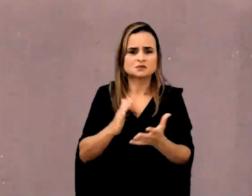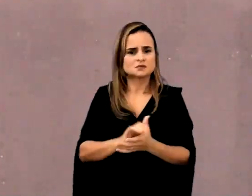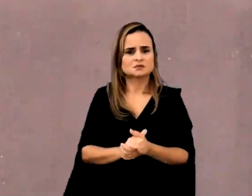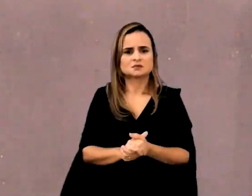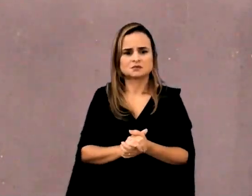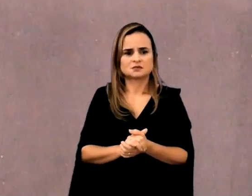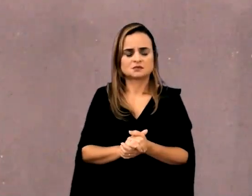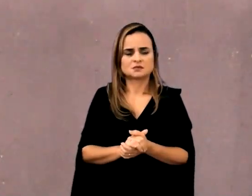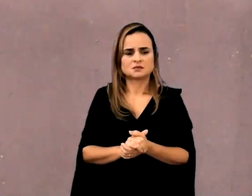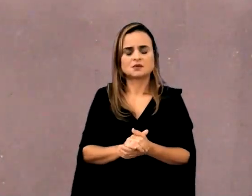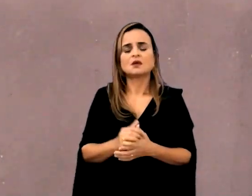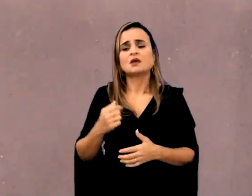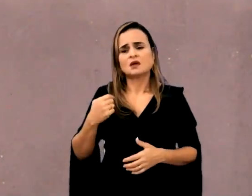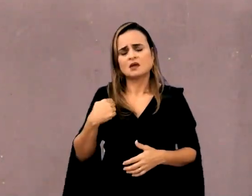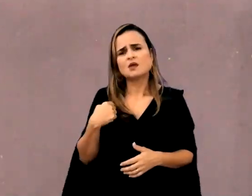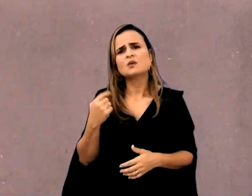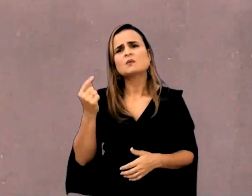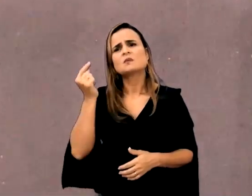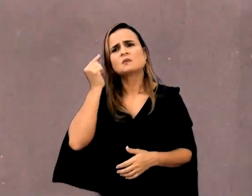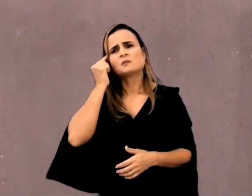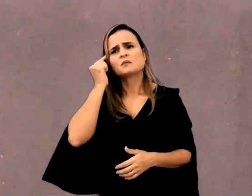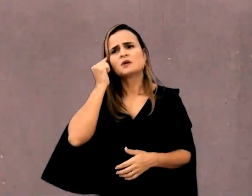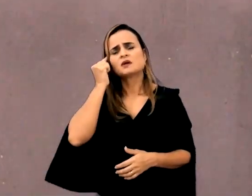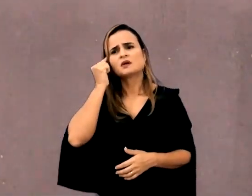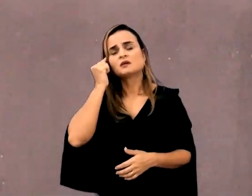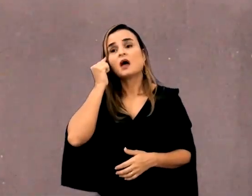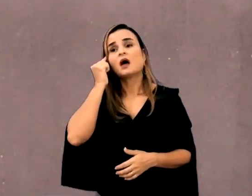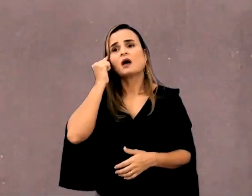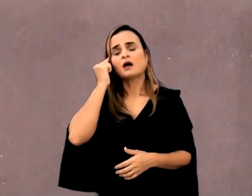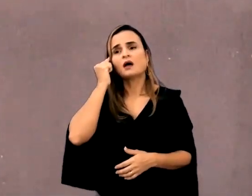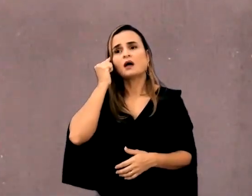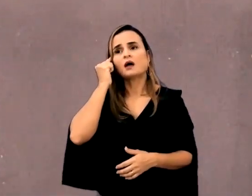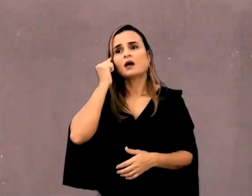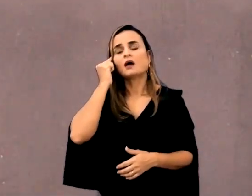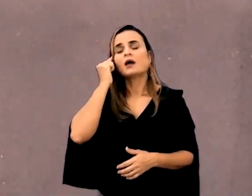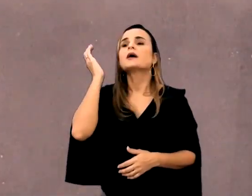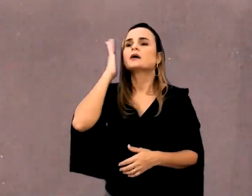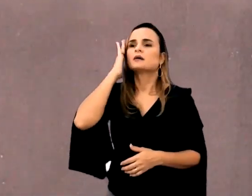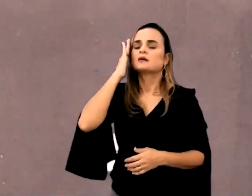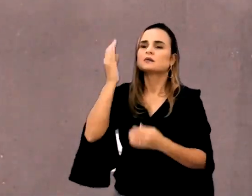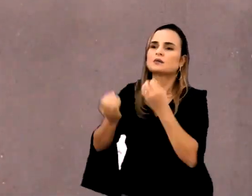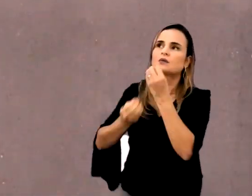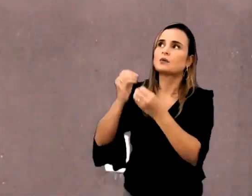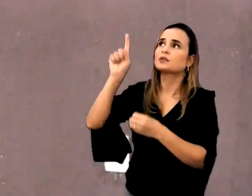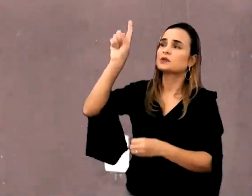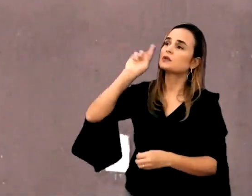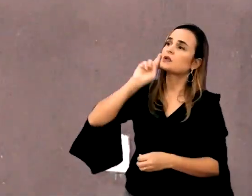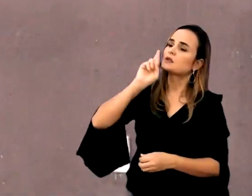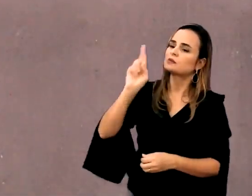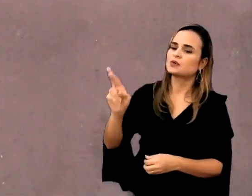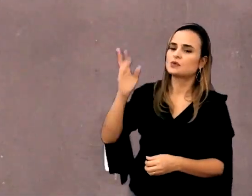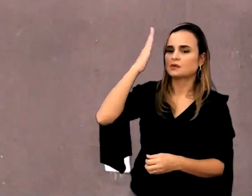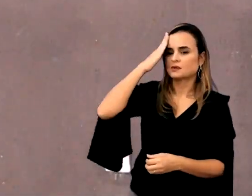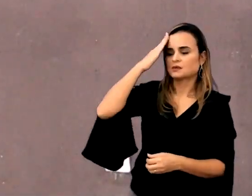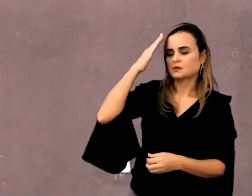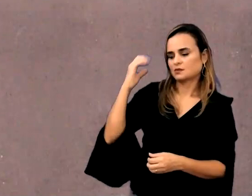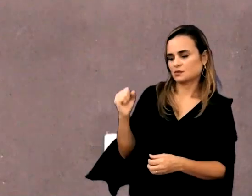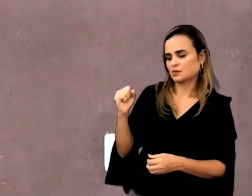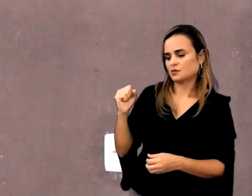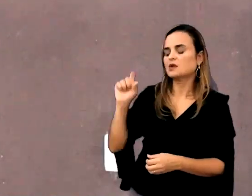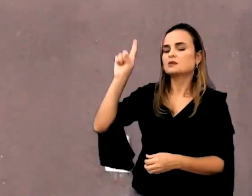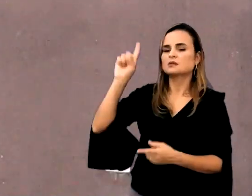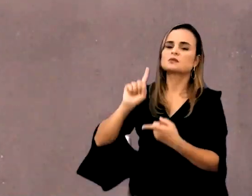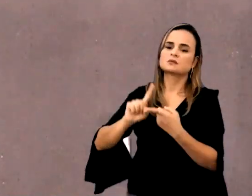Eu acho interessante que Deus responde a Salomão. Ele disse: eu ouvi a tua oração. Deus ouve a nossa